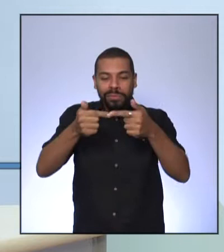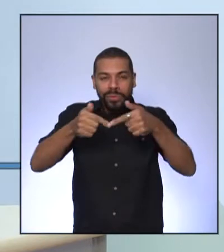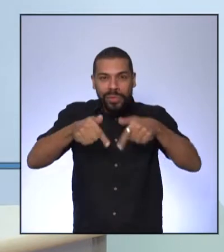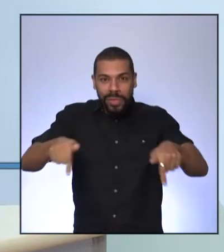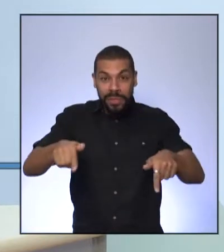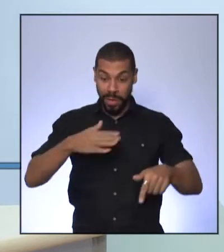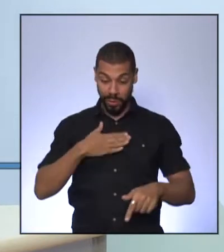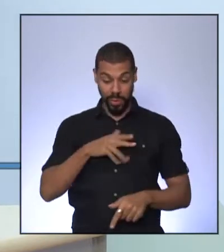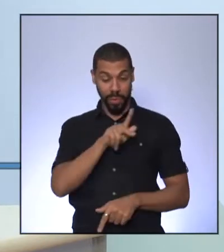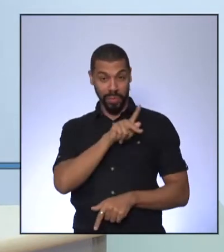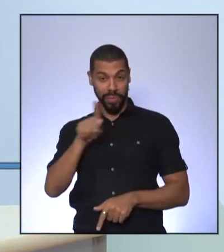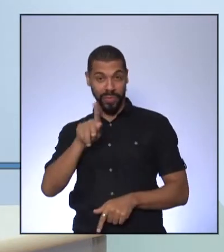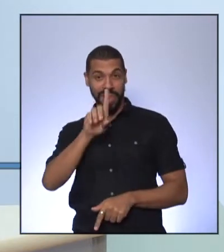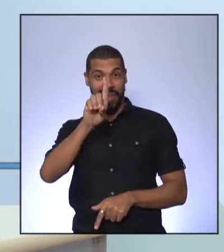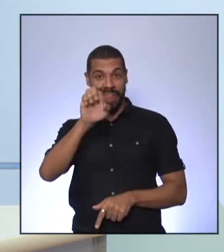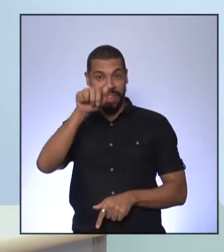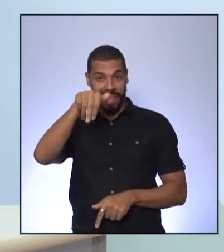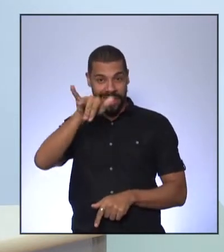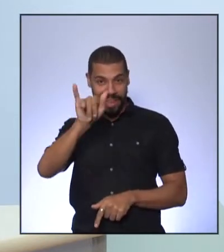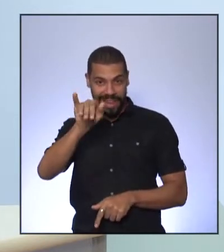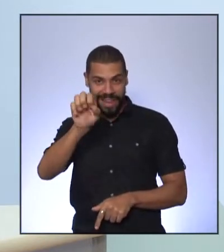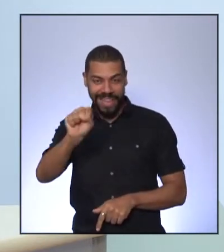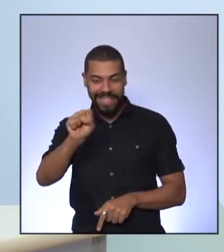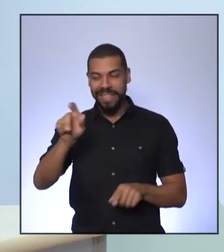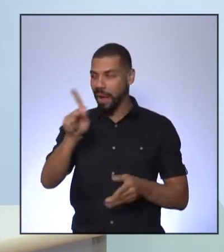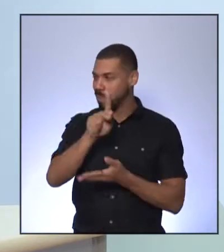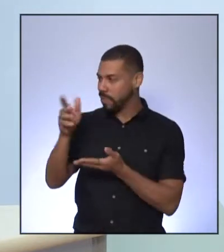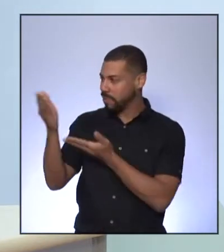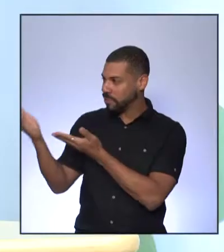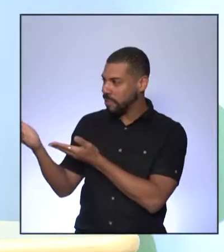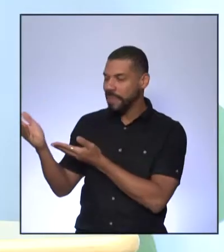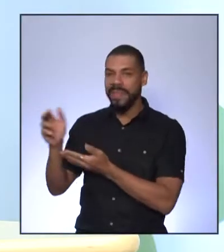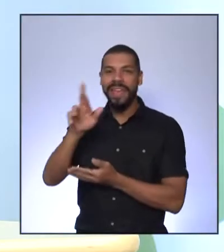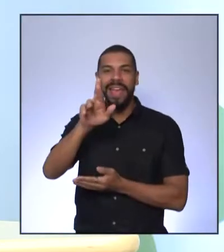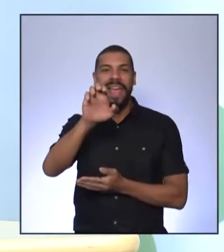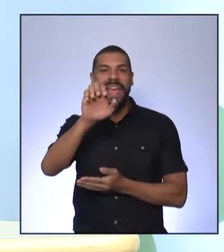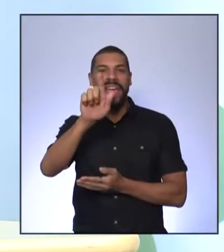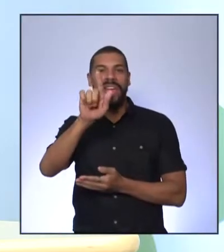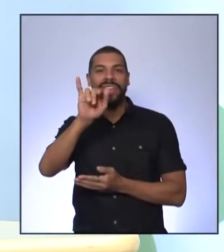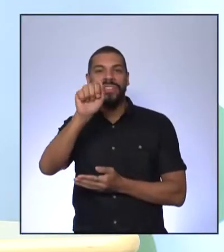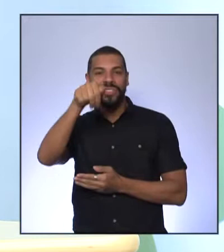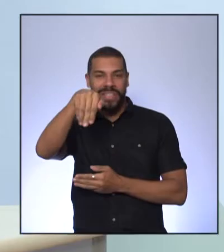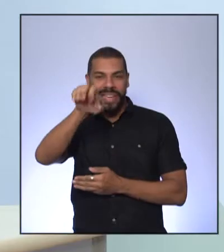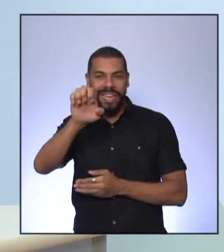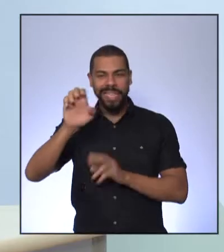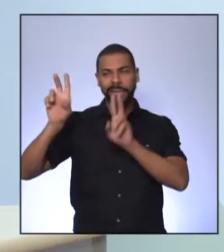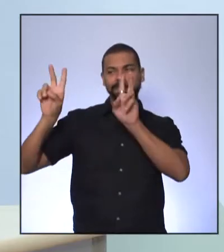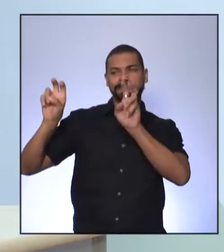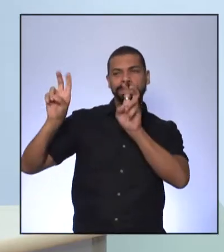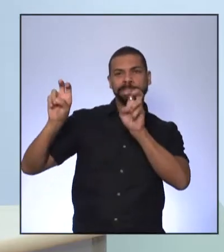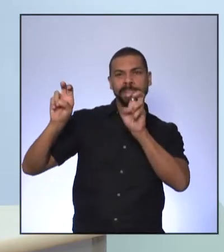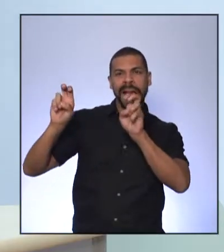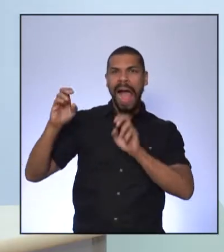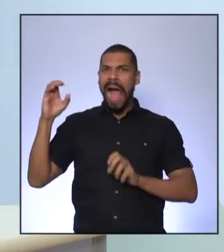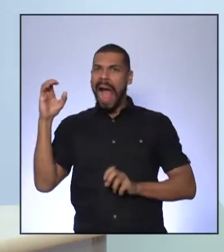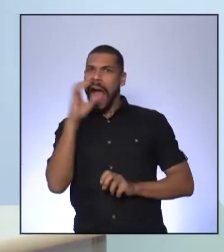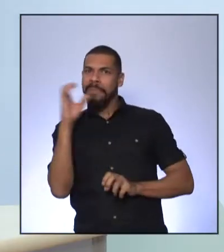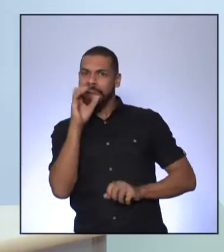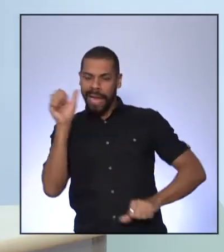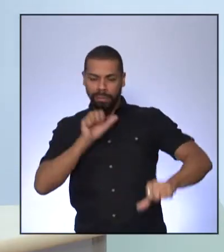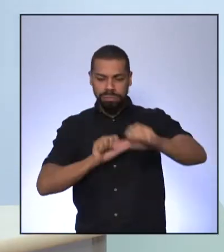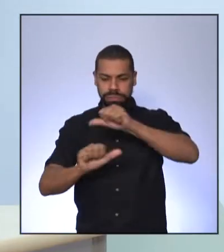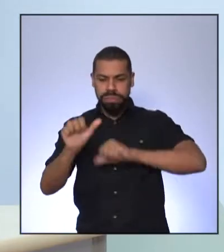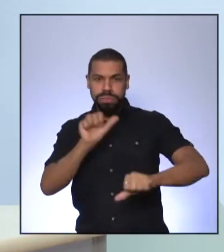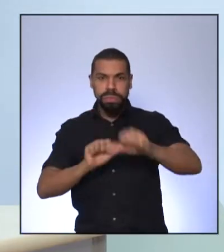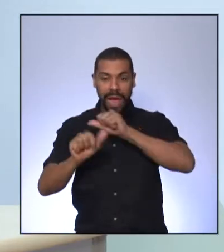professora Denise, estou aqui com a professora Regiane e o título da nossa aula hoje é Rapidez das Transformações